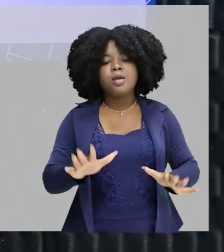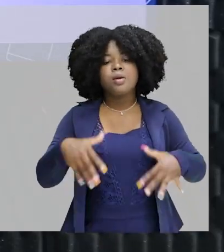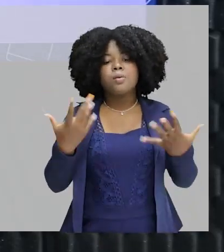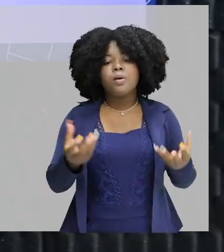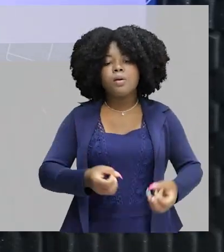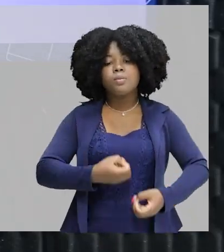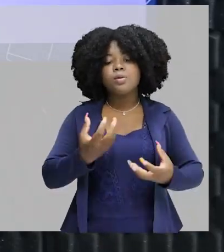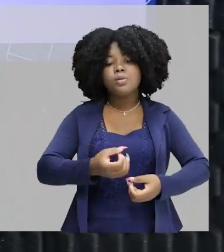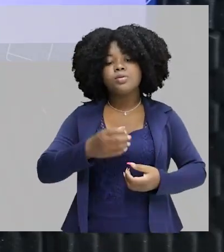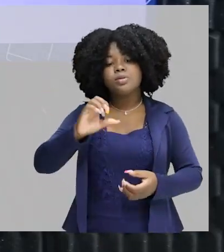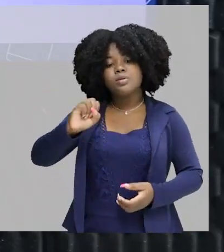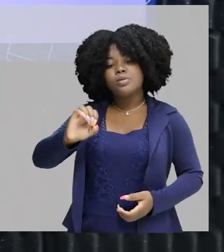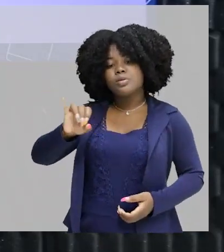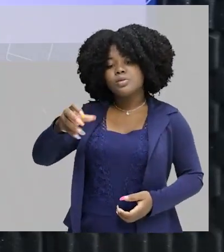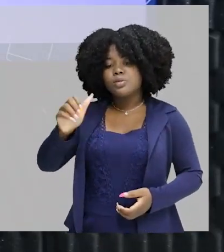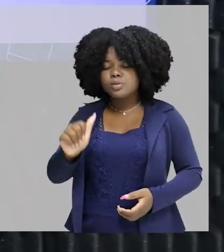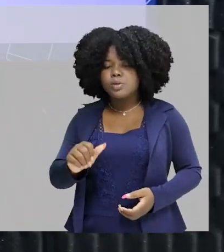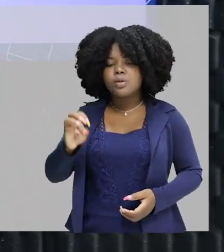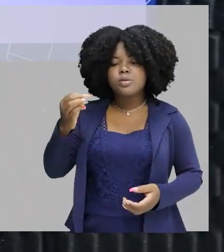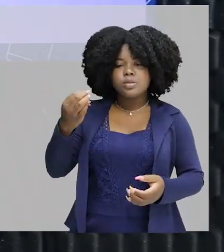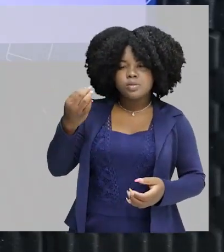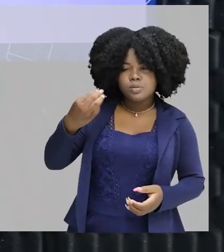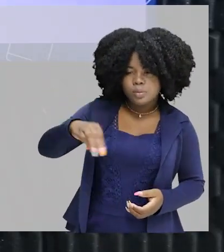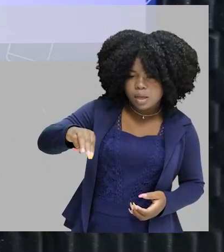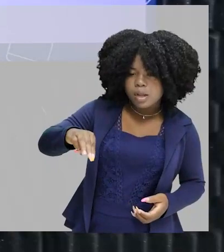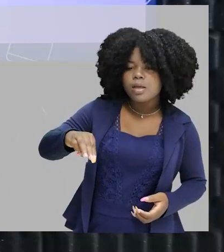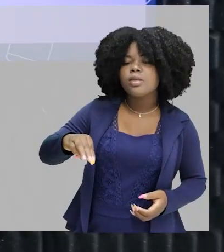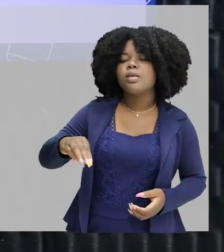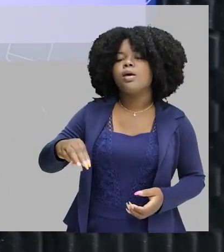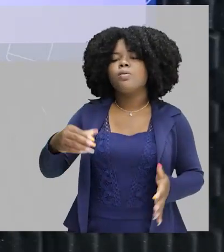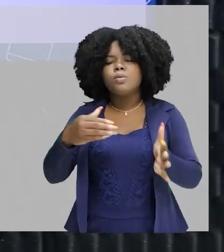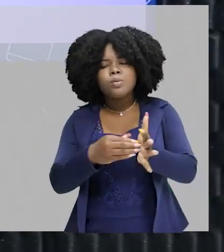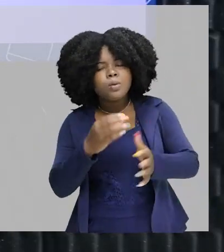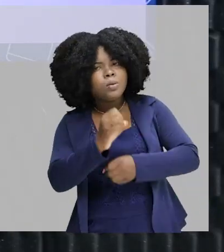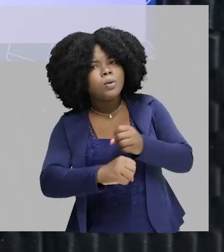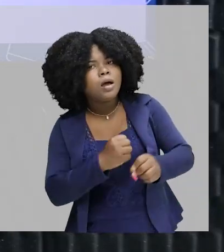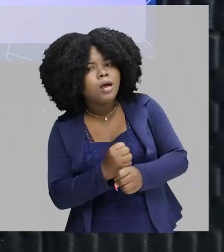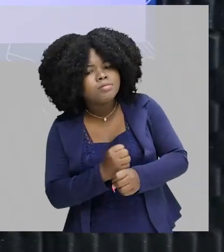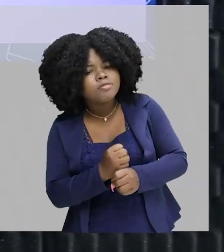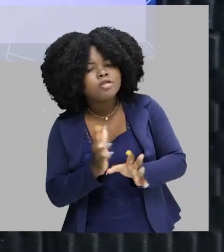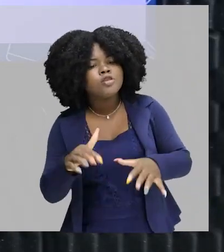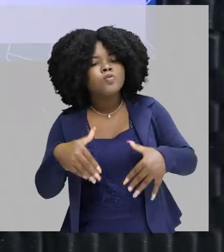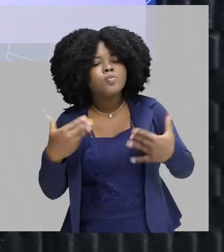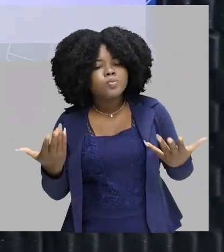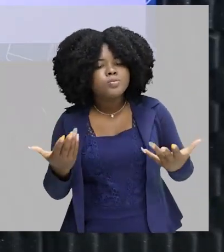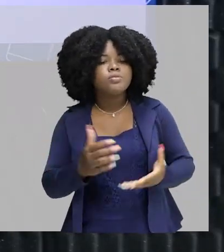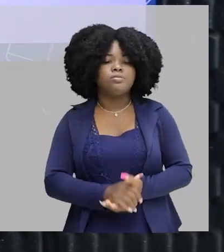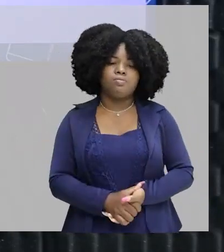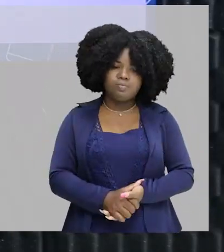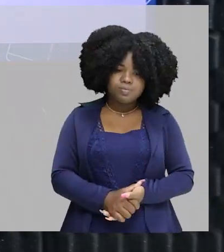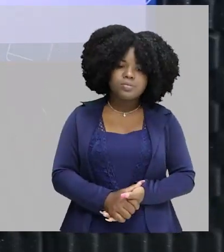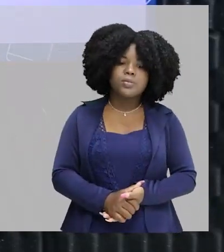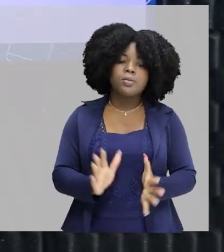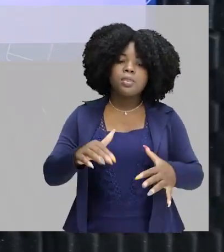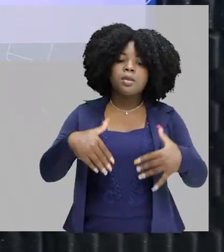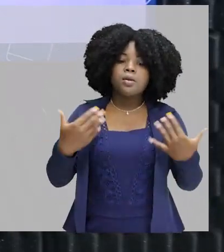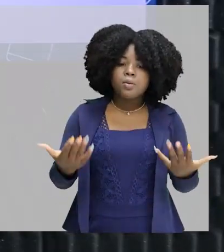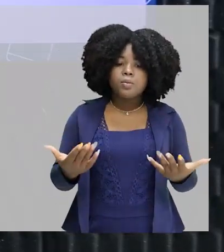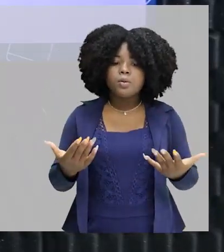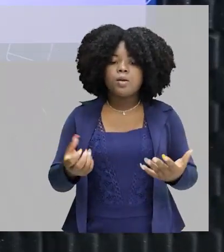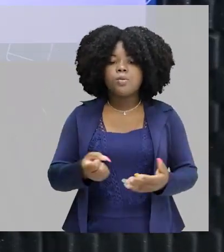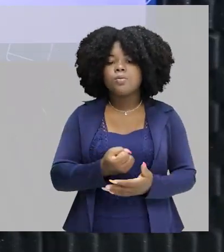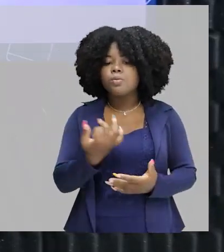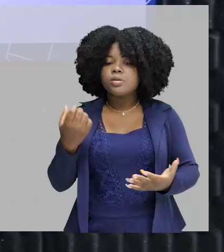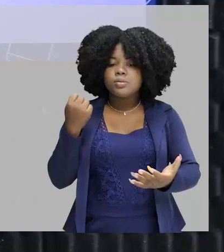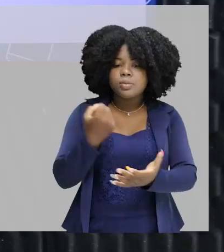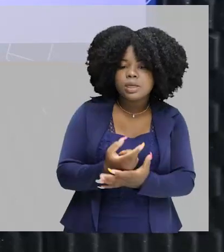de soja no Maranhão no último ano? Qual foi o consumo total de energia elétrica no Brasil em 2020? A